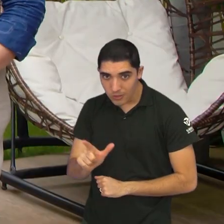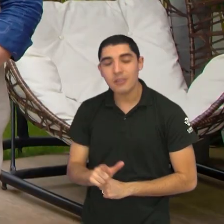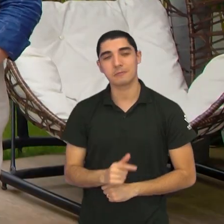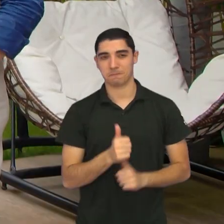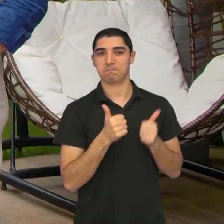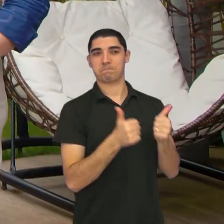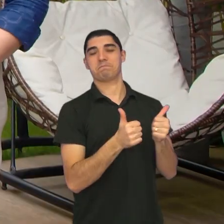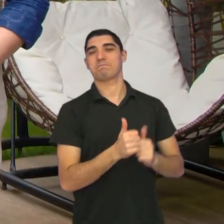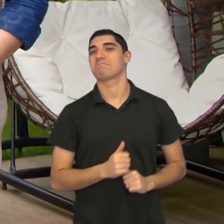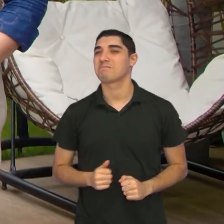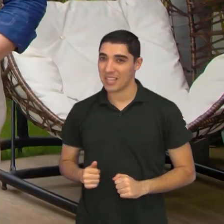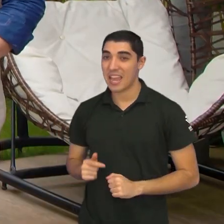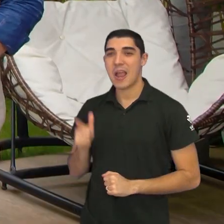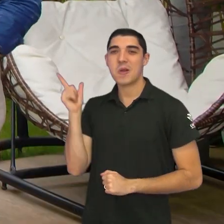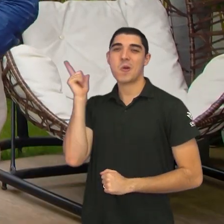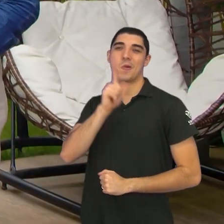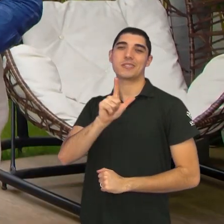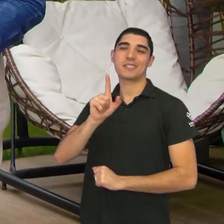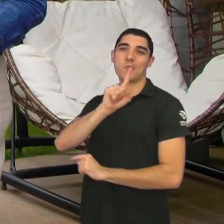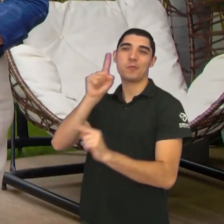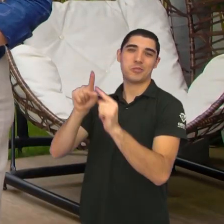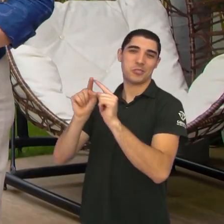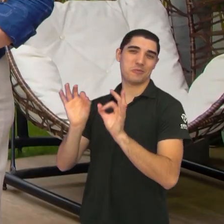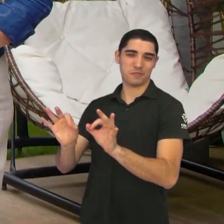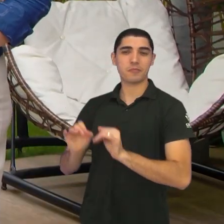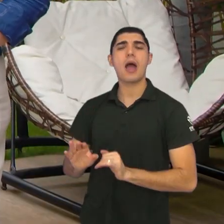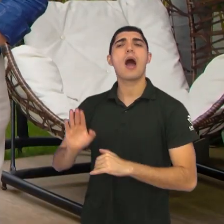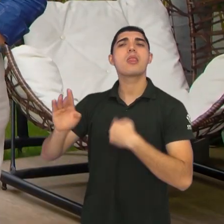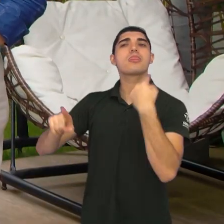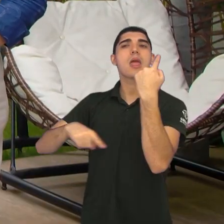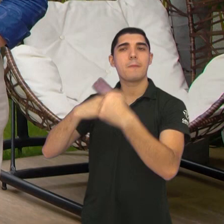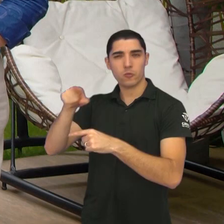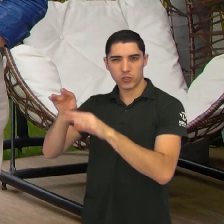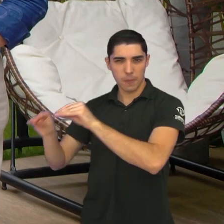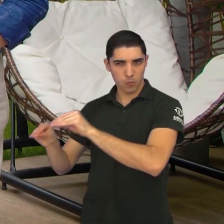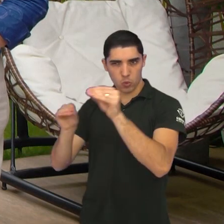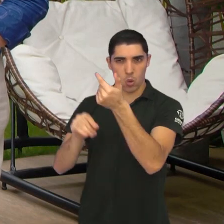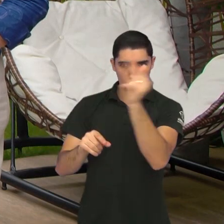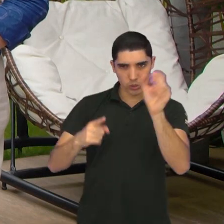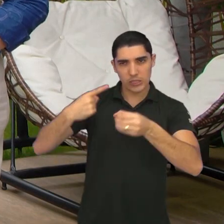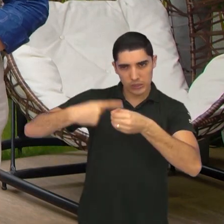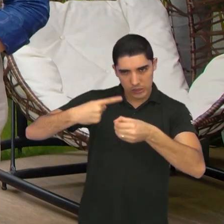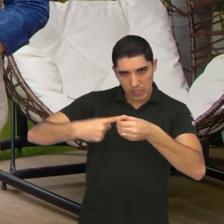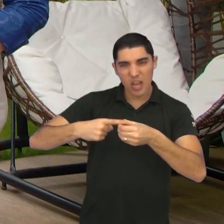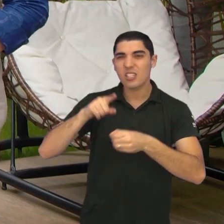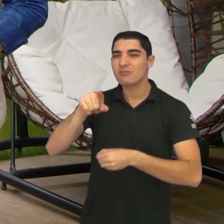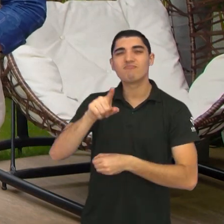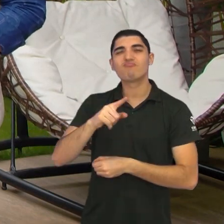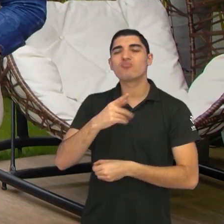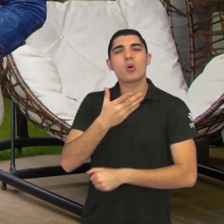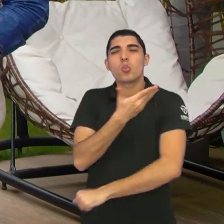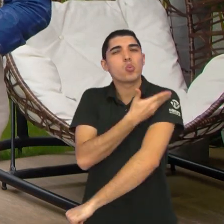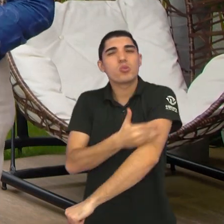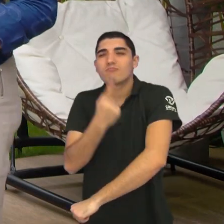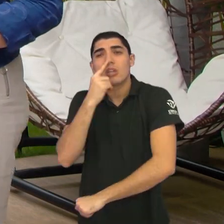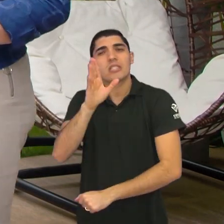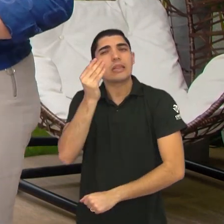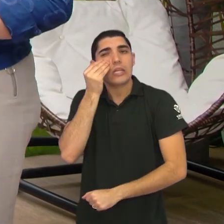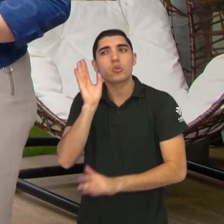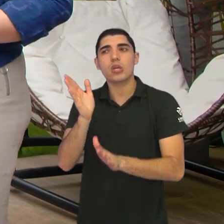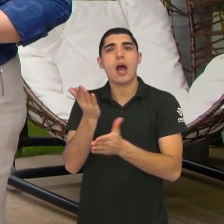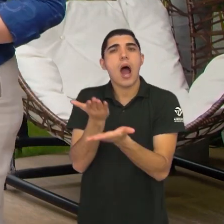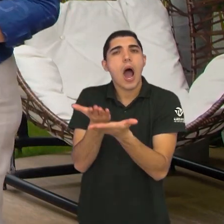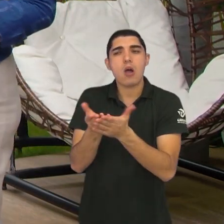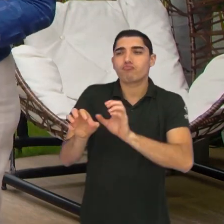conseguiu. Cumpriu o propósito. A ideia é essa. Depois, eu sei que você ficou um tempo fora de São José e você não se adaptou. Você até tentou, foi